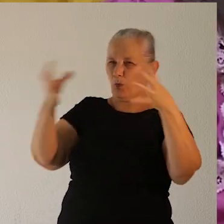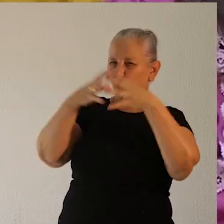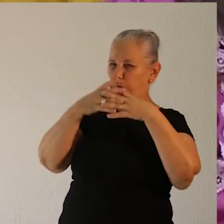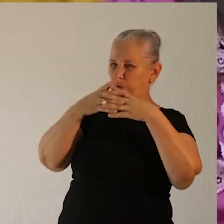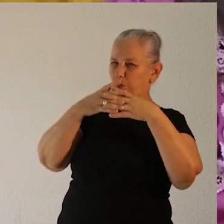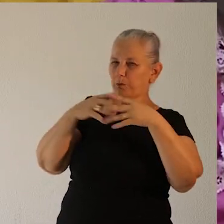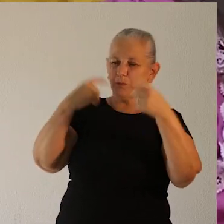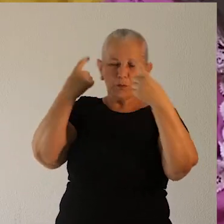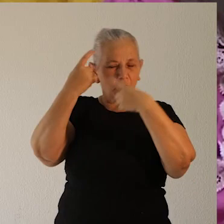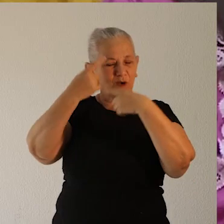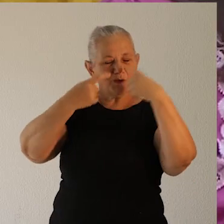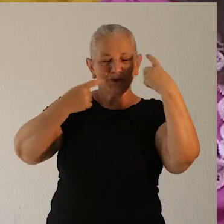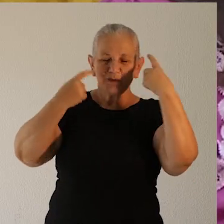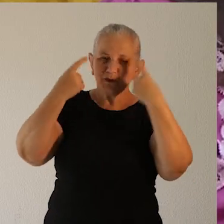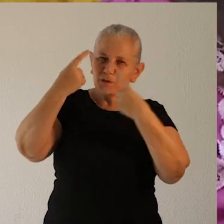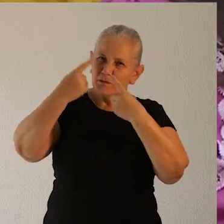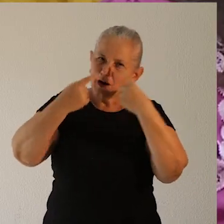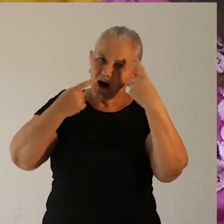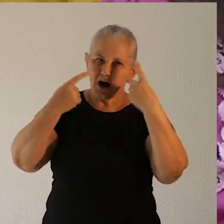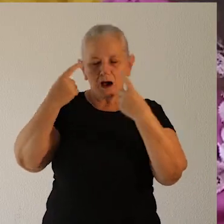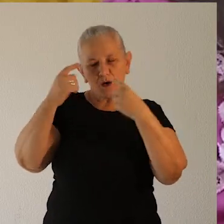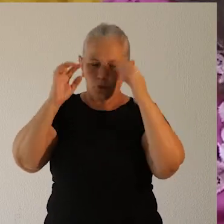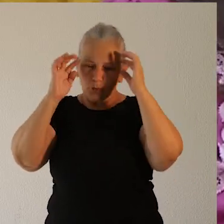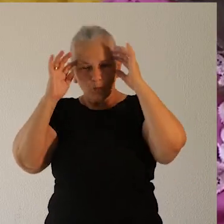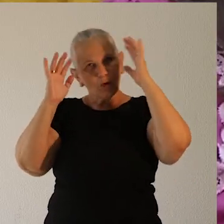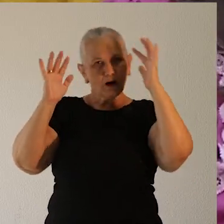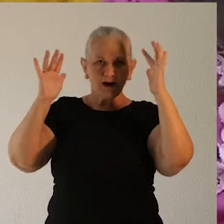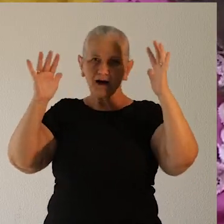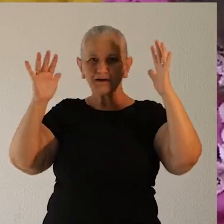se preocupa. Silvio Cuca,